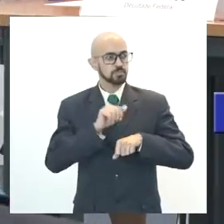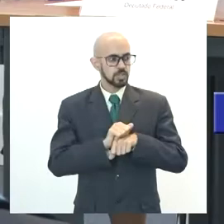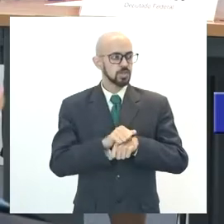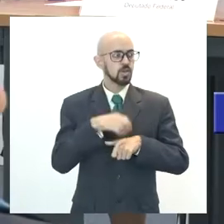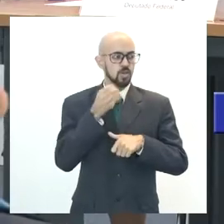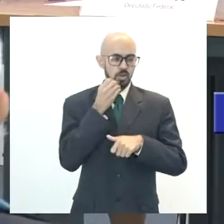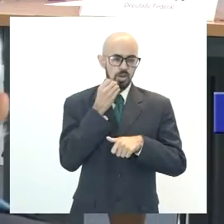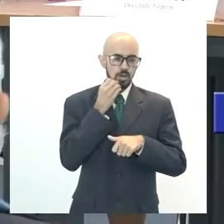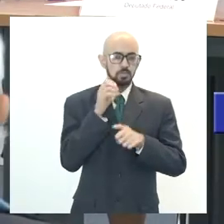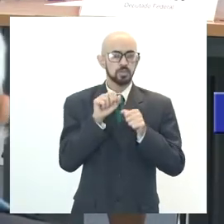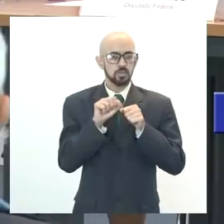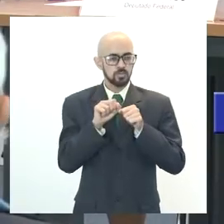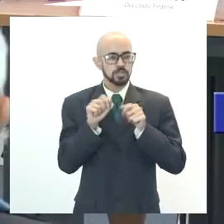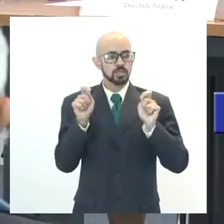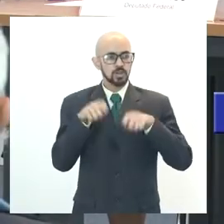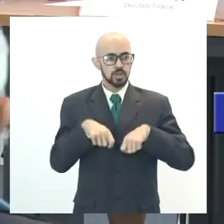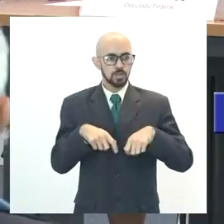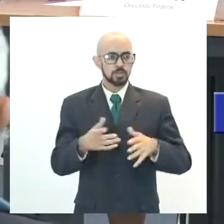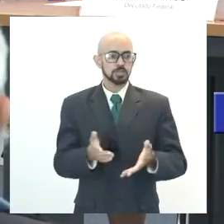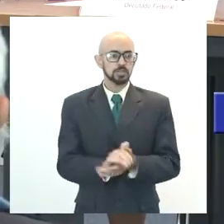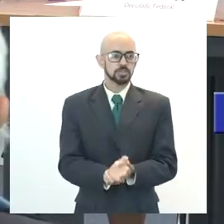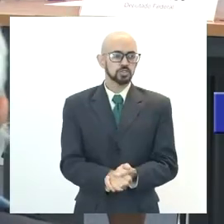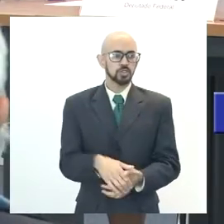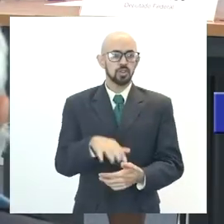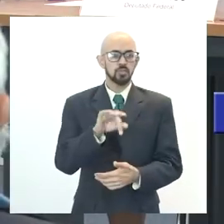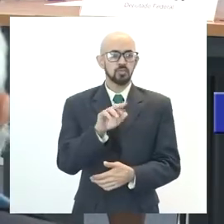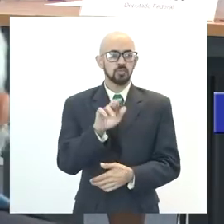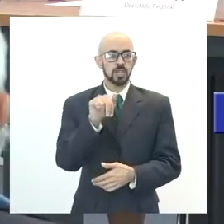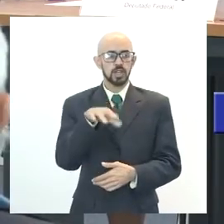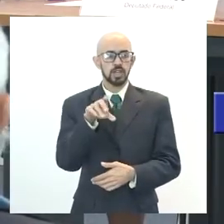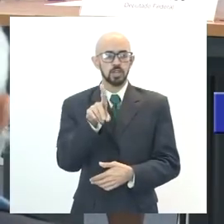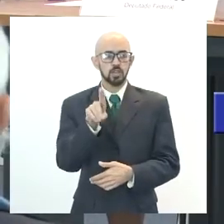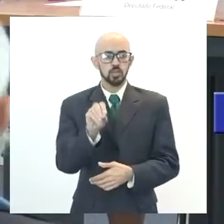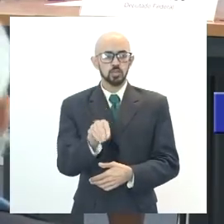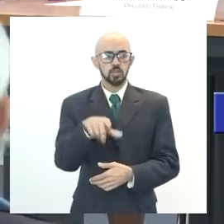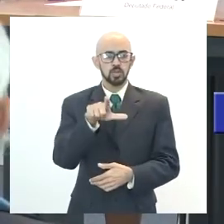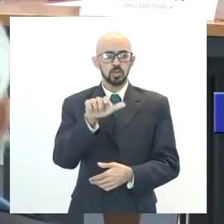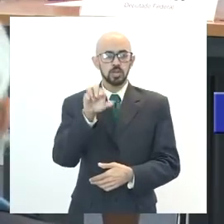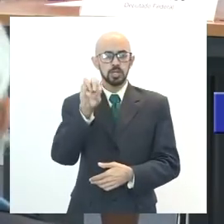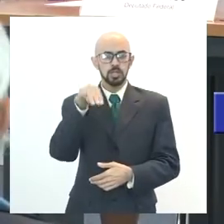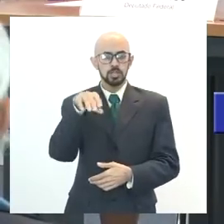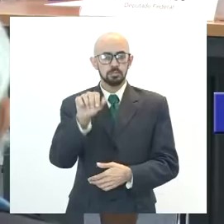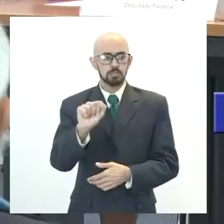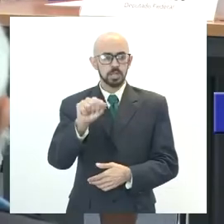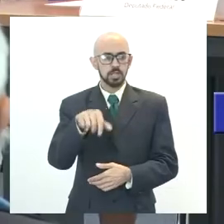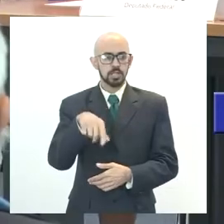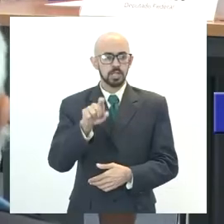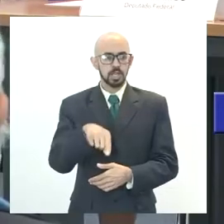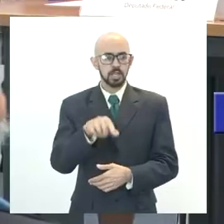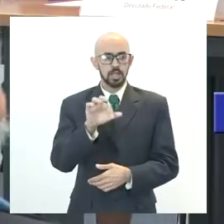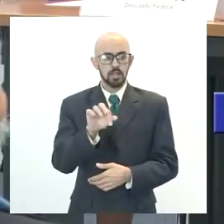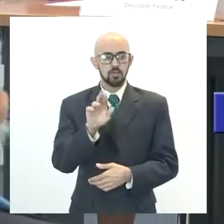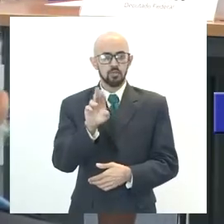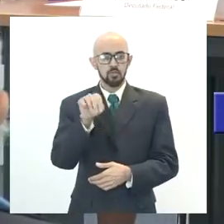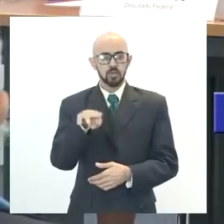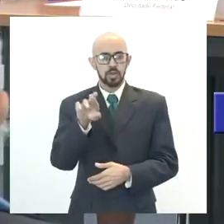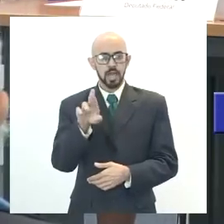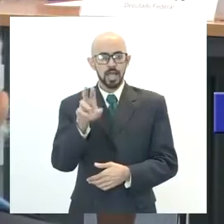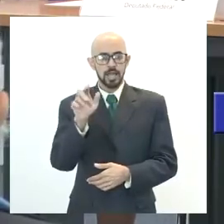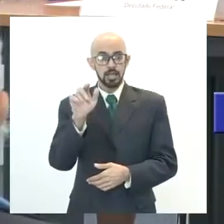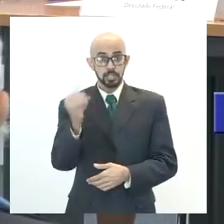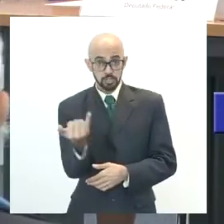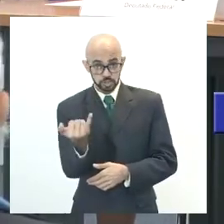fazer o possível aqui o Fernando Lima Associação dos Servidores da funarj lembrar de Tantas